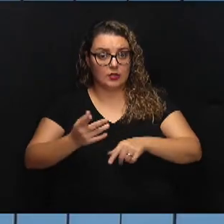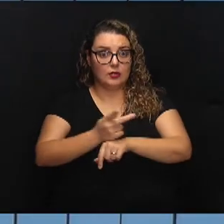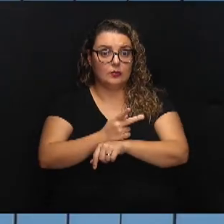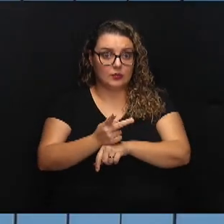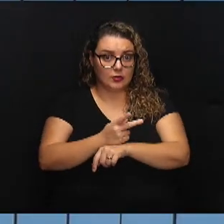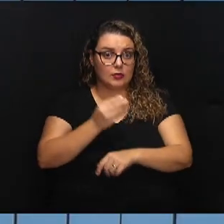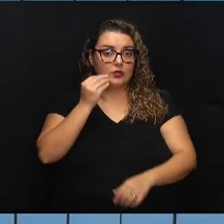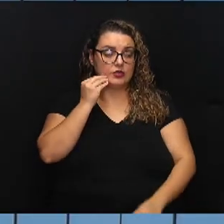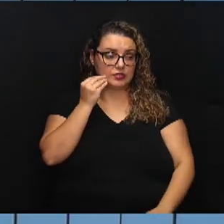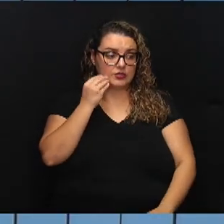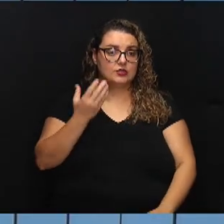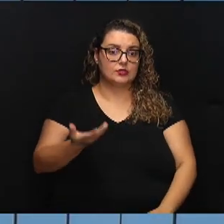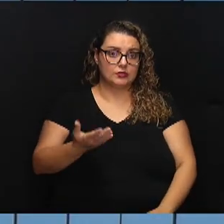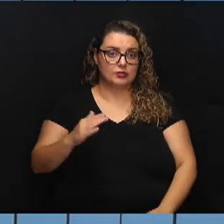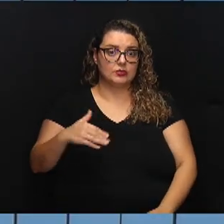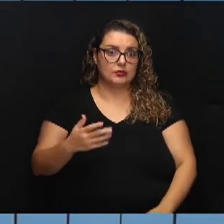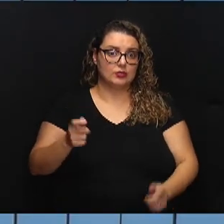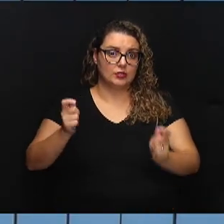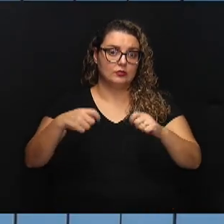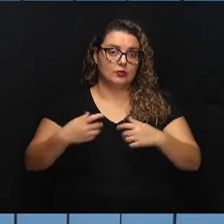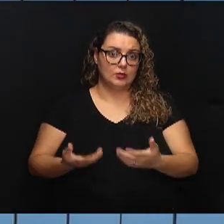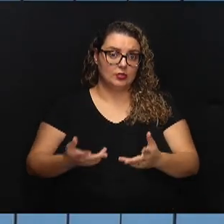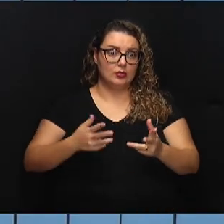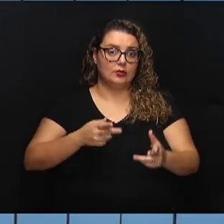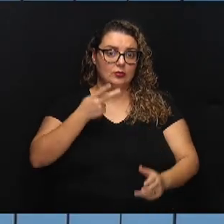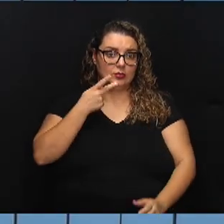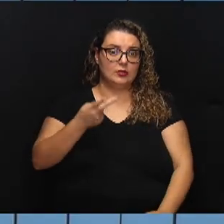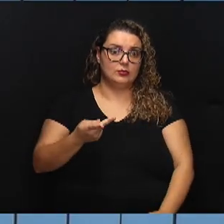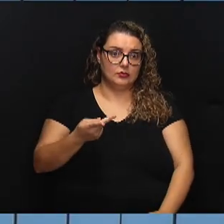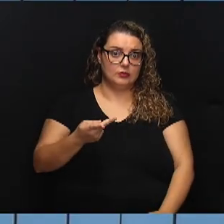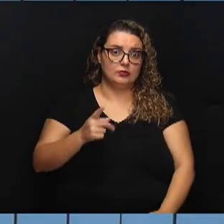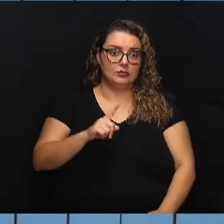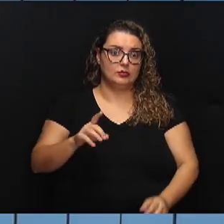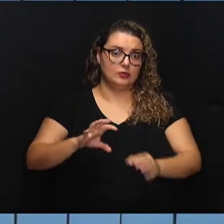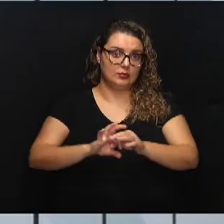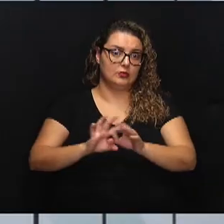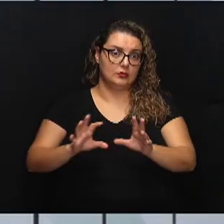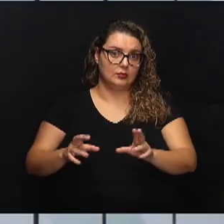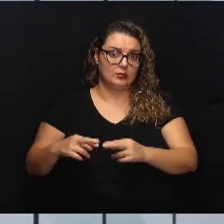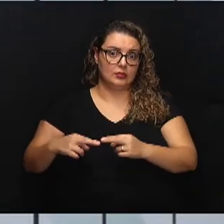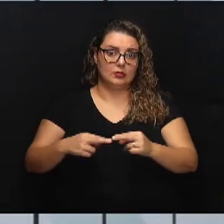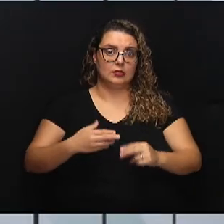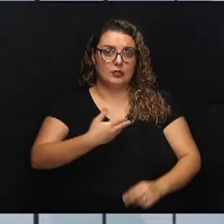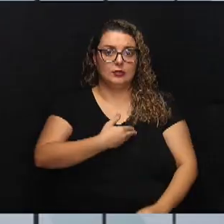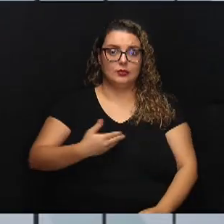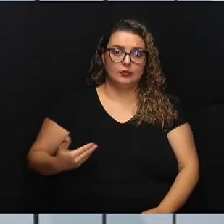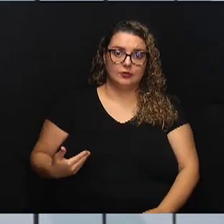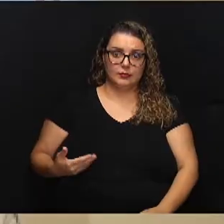esse teste quando for possível aí, como você disse, não está disponível ainda na rede pública.